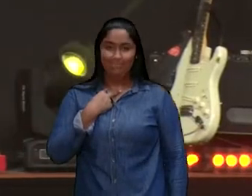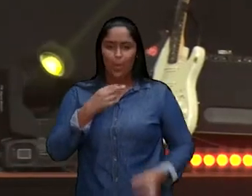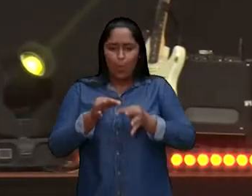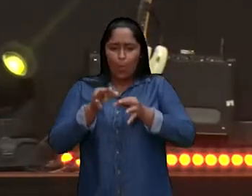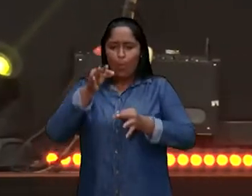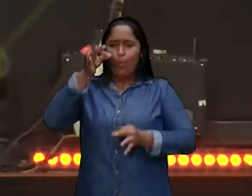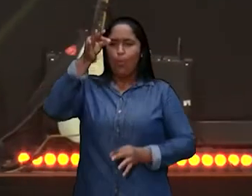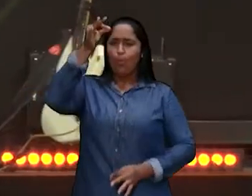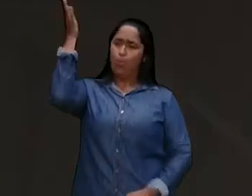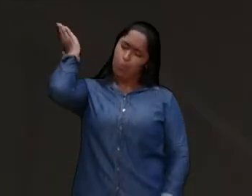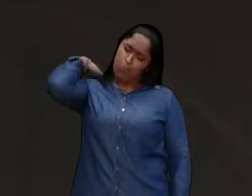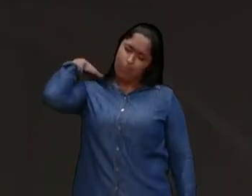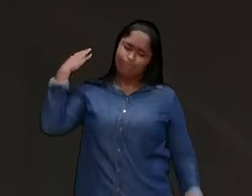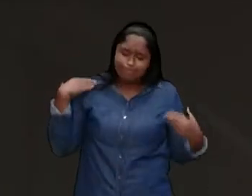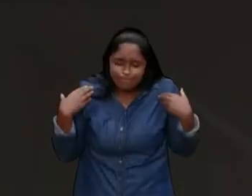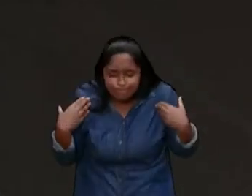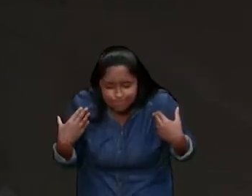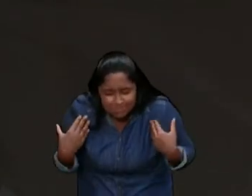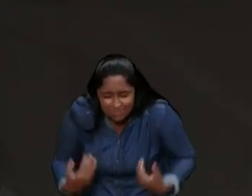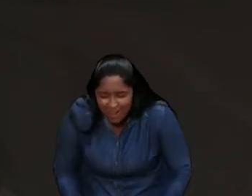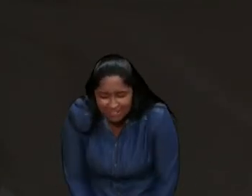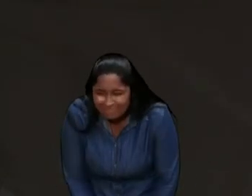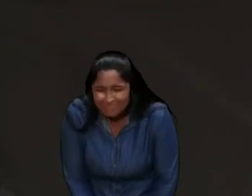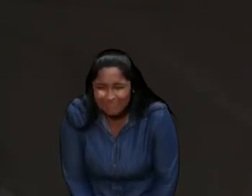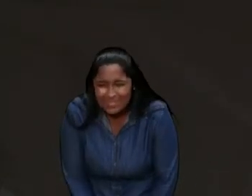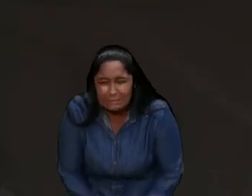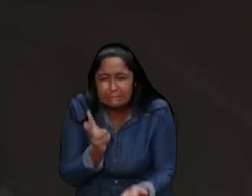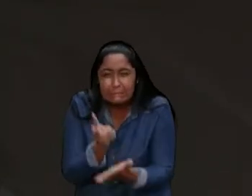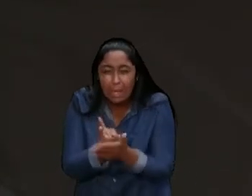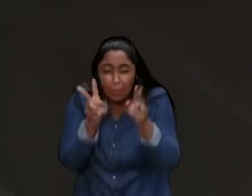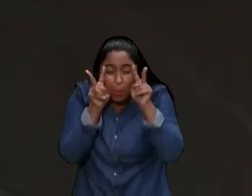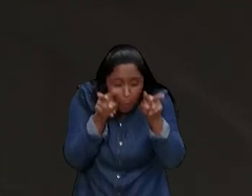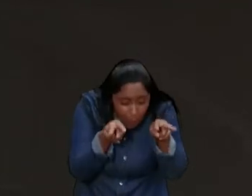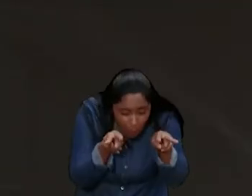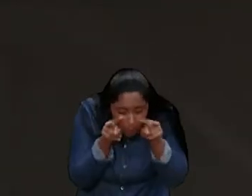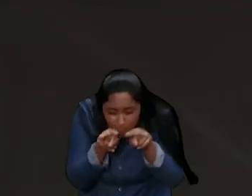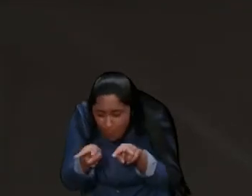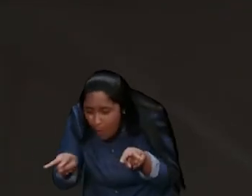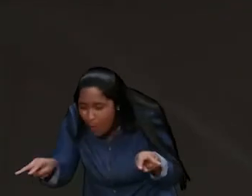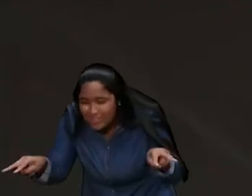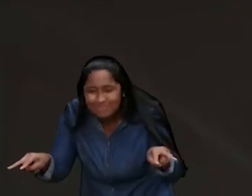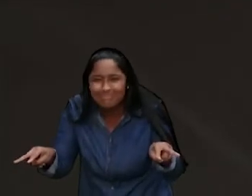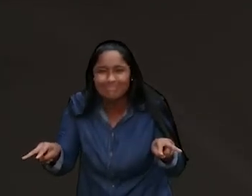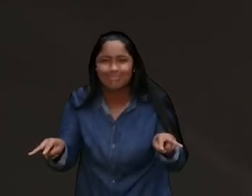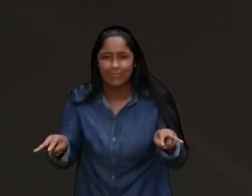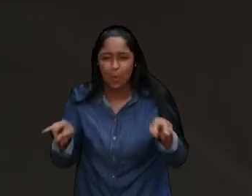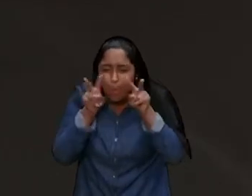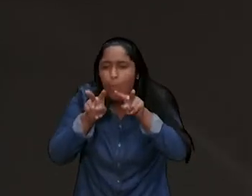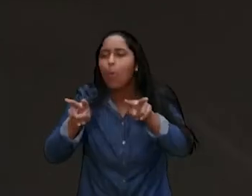postura que mostra as pessoas saúde e mostra as pessoas